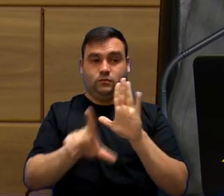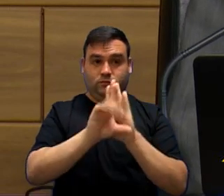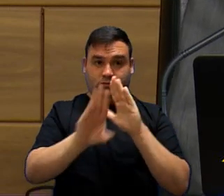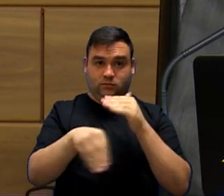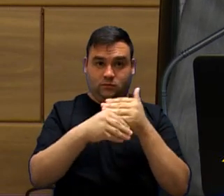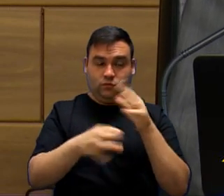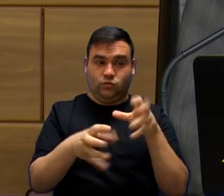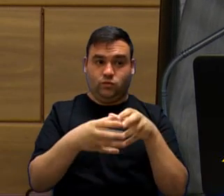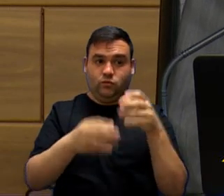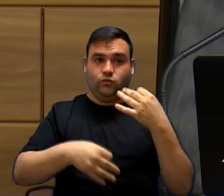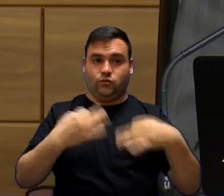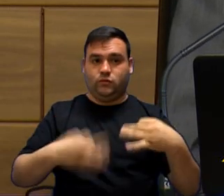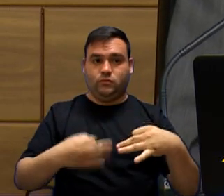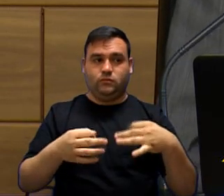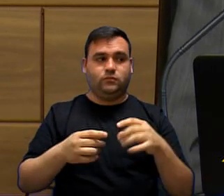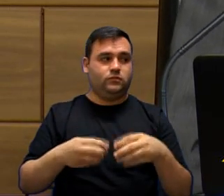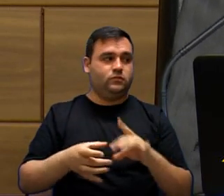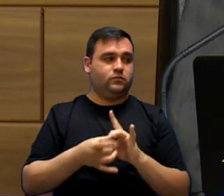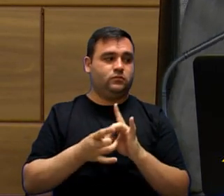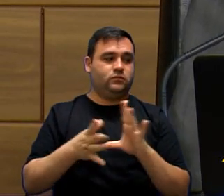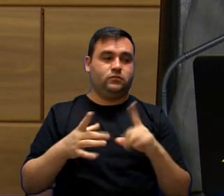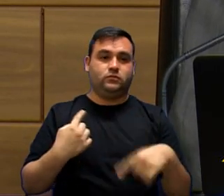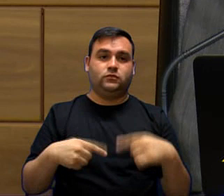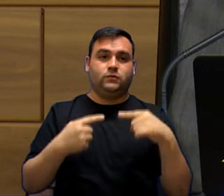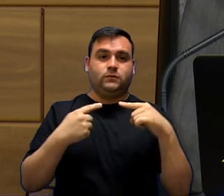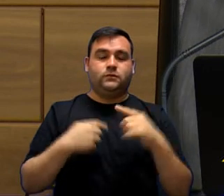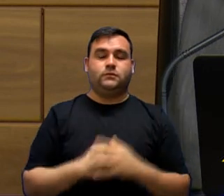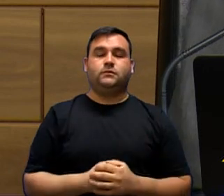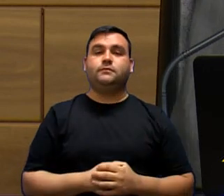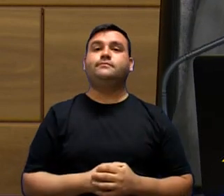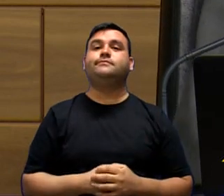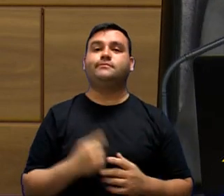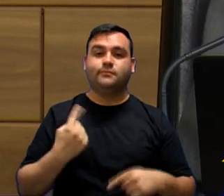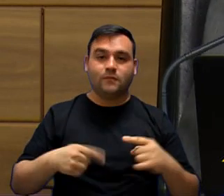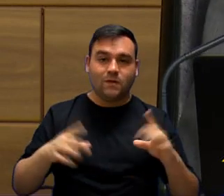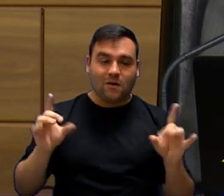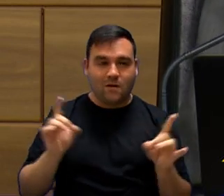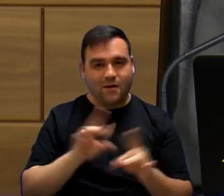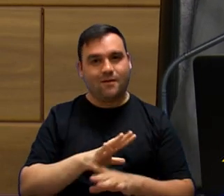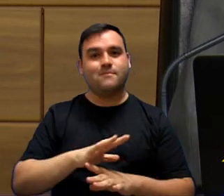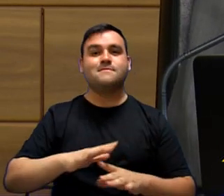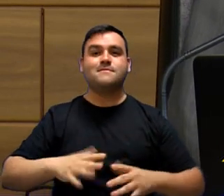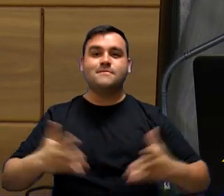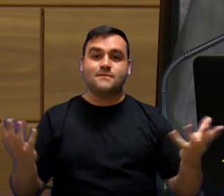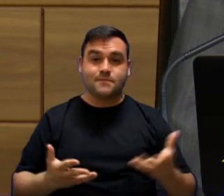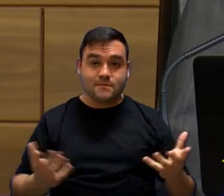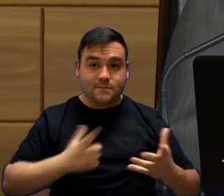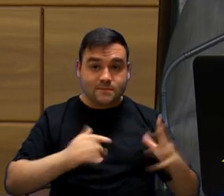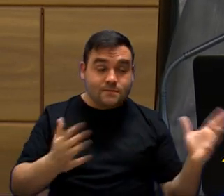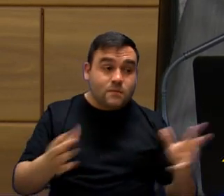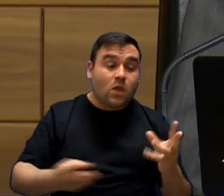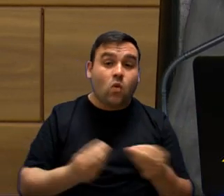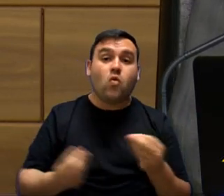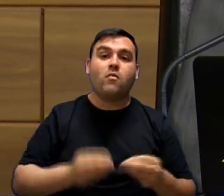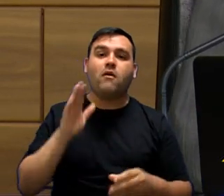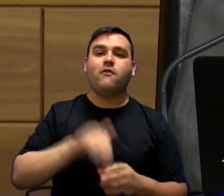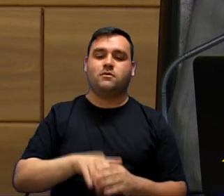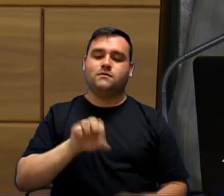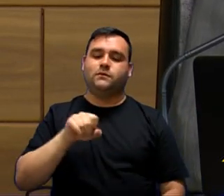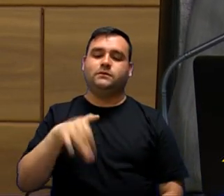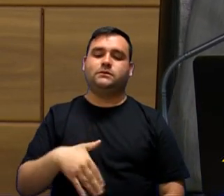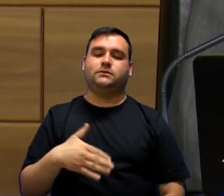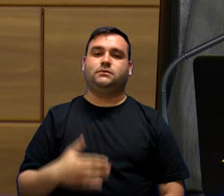Justiça. Aberta em discussão, cerrada a discussão, o encaminhamento, voto sim.